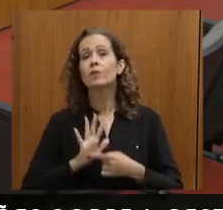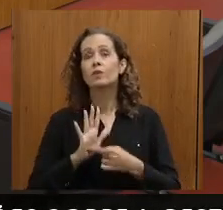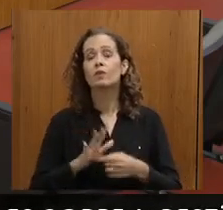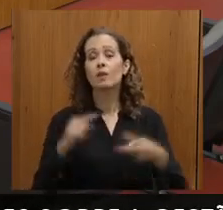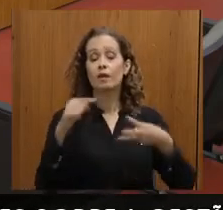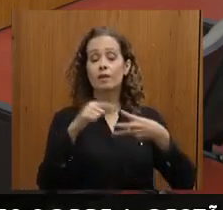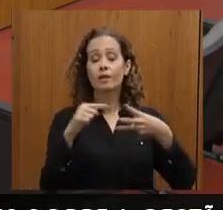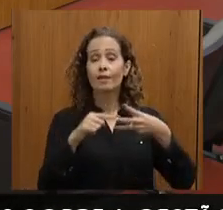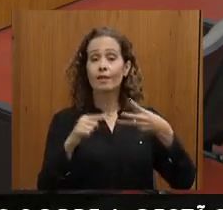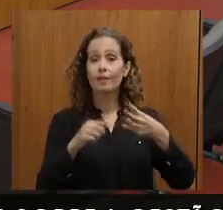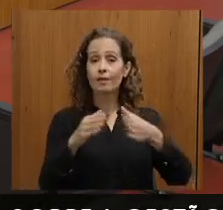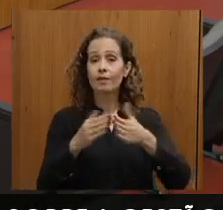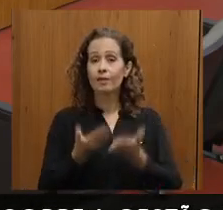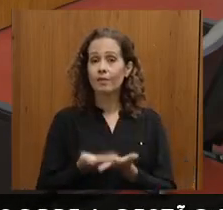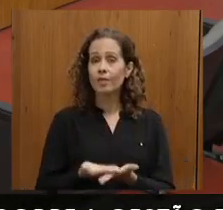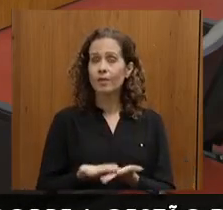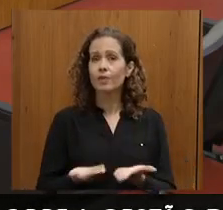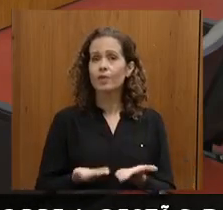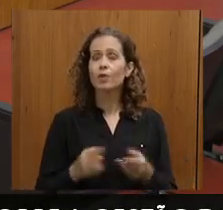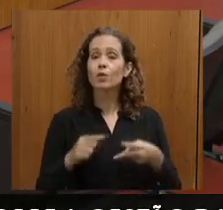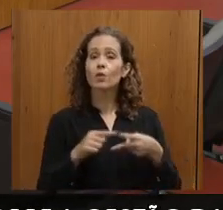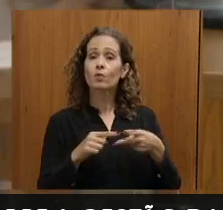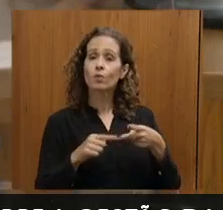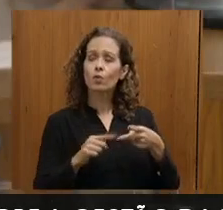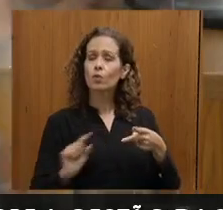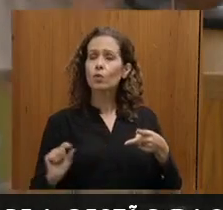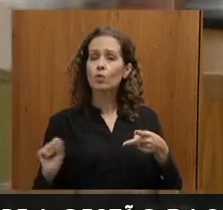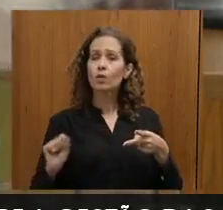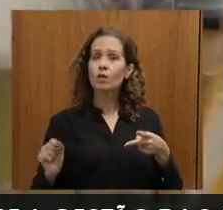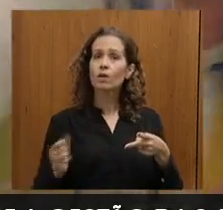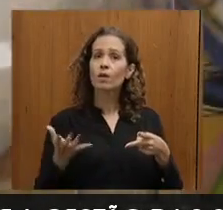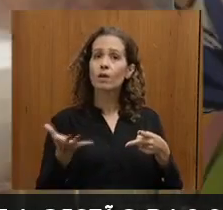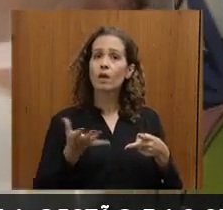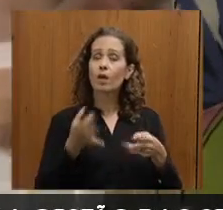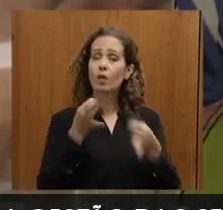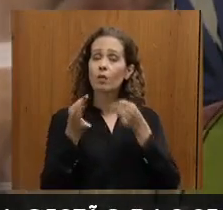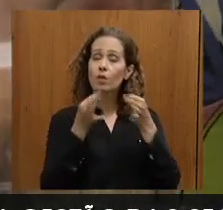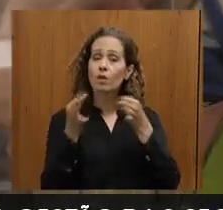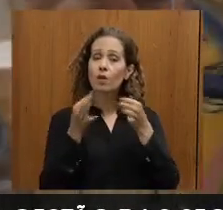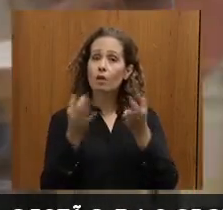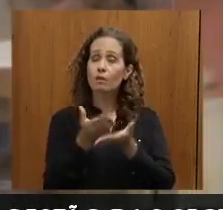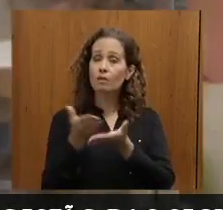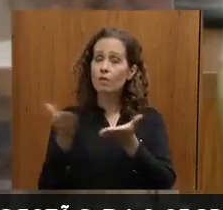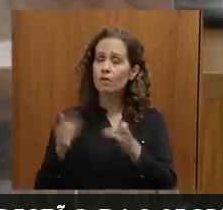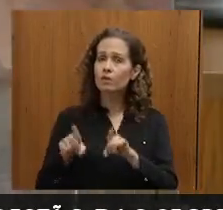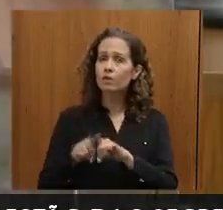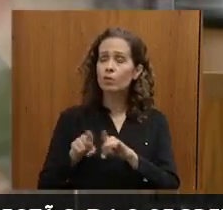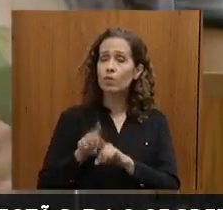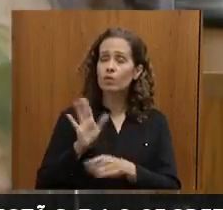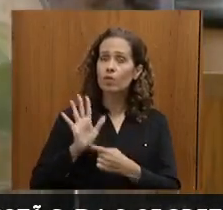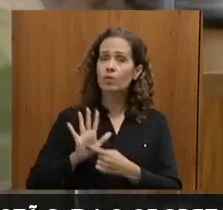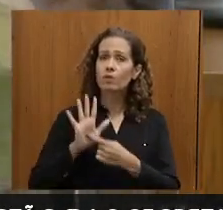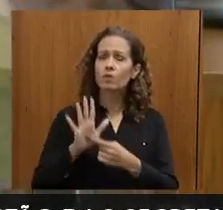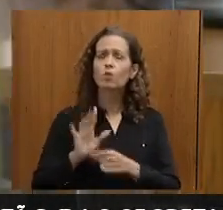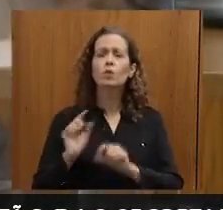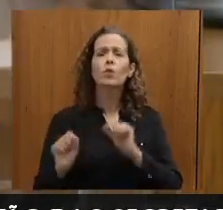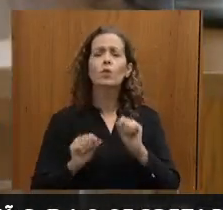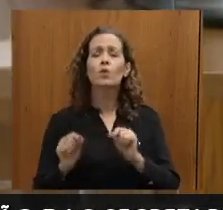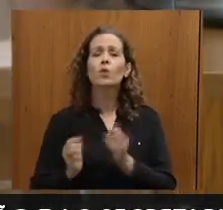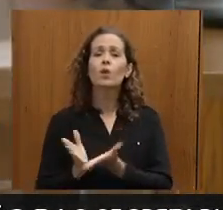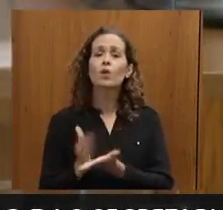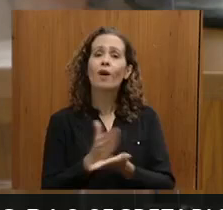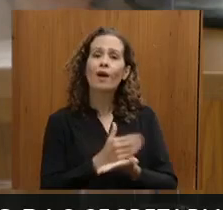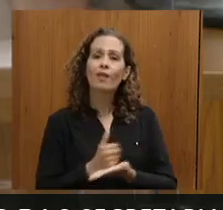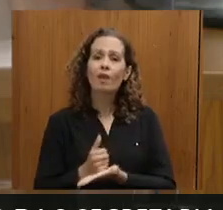três requerimentos, inclusive dois dos que eu proponho, a Exª também já apresentou, que tratam do rateio